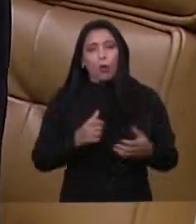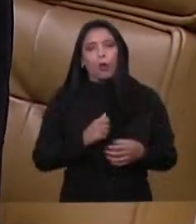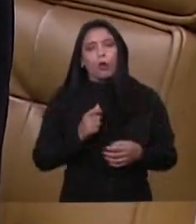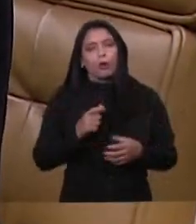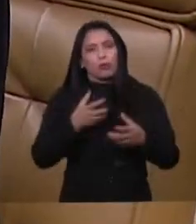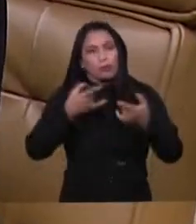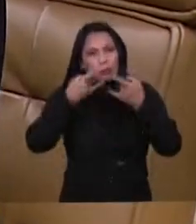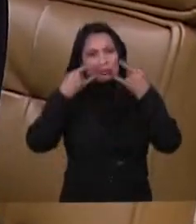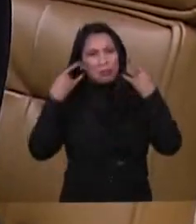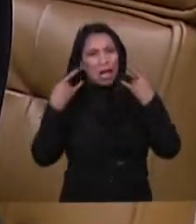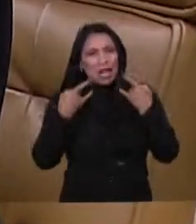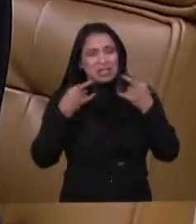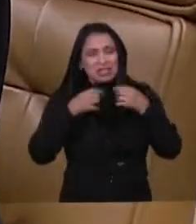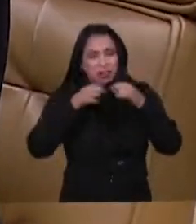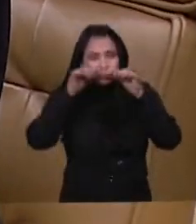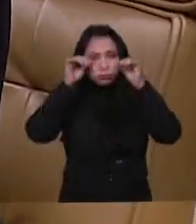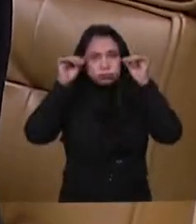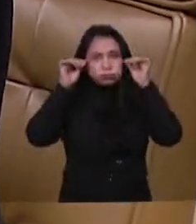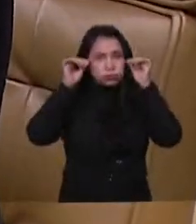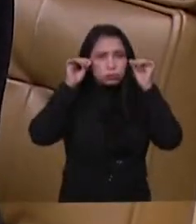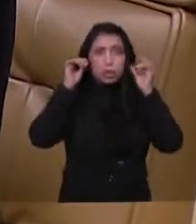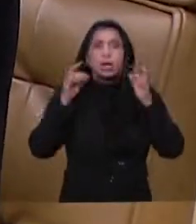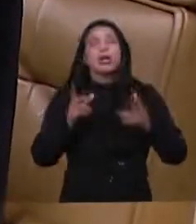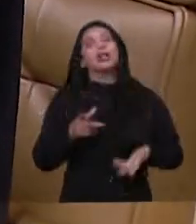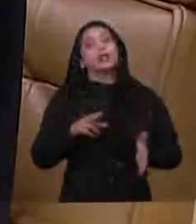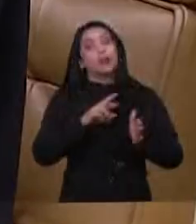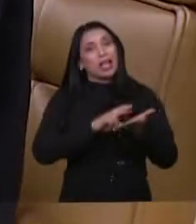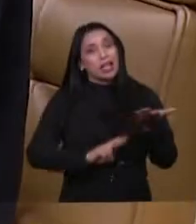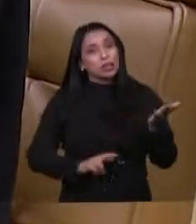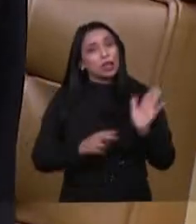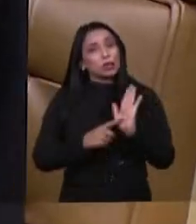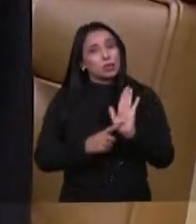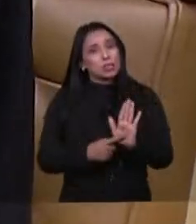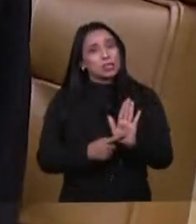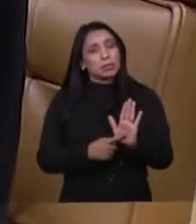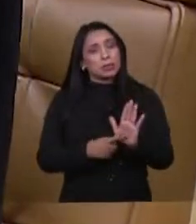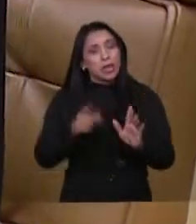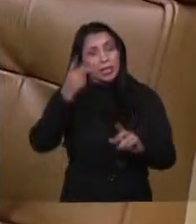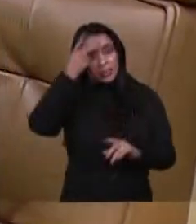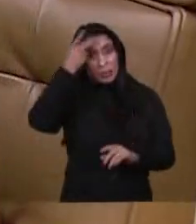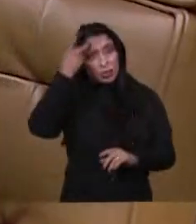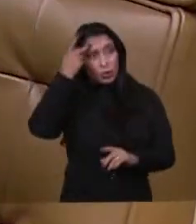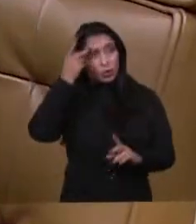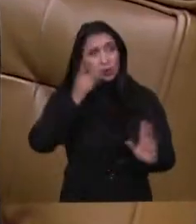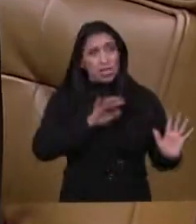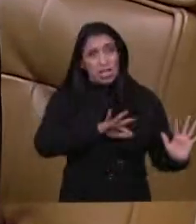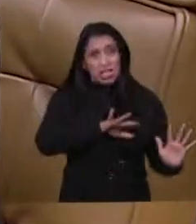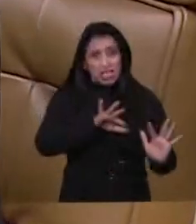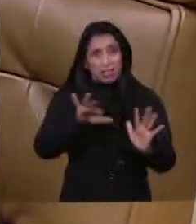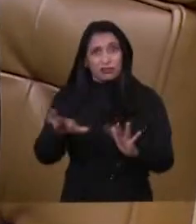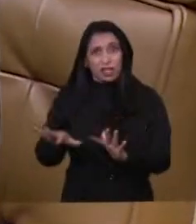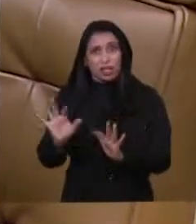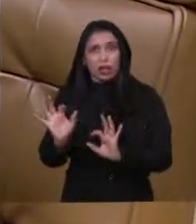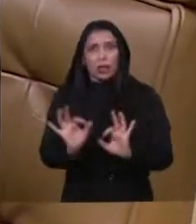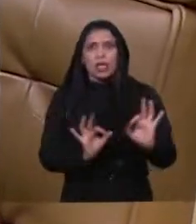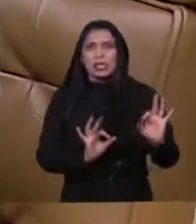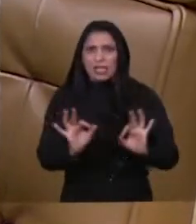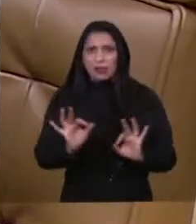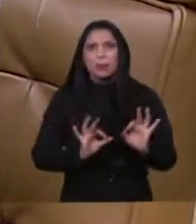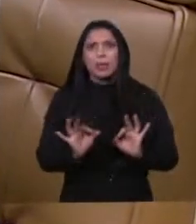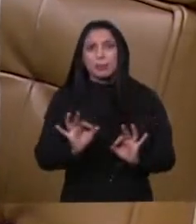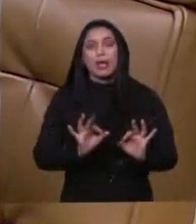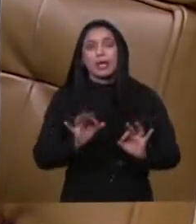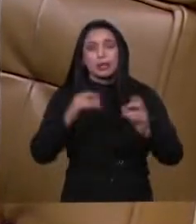etc. Consta ainda no mesmo relatório que os indivíduos invasores vieram preparados para a prática de atos